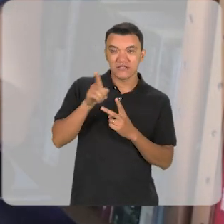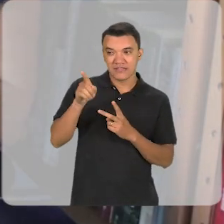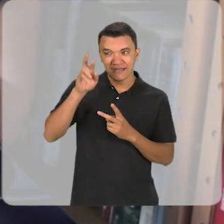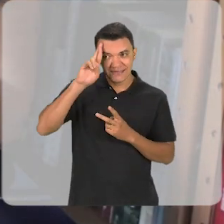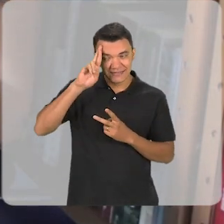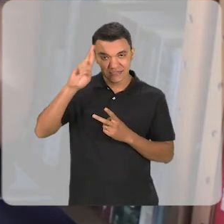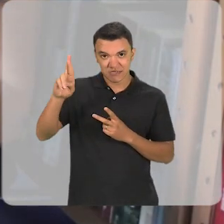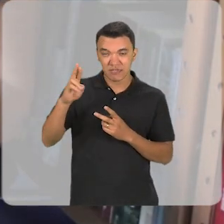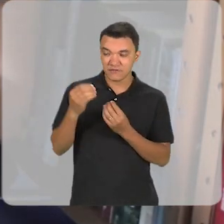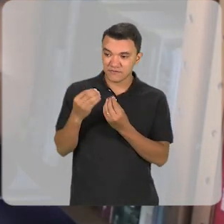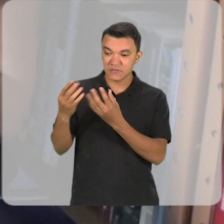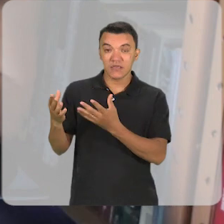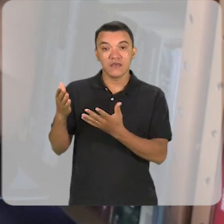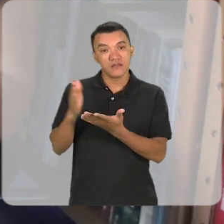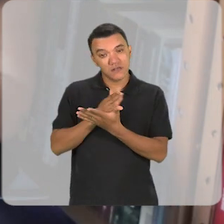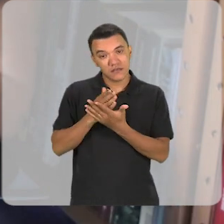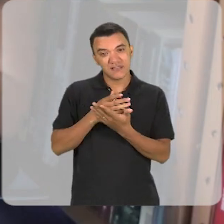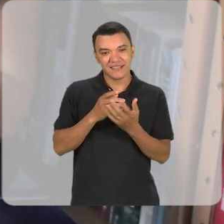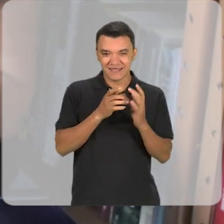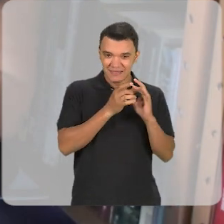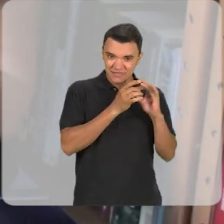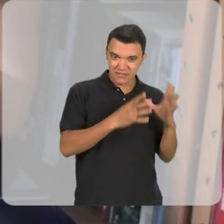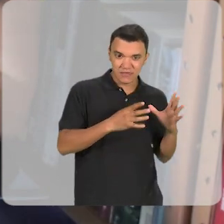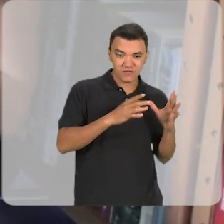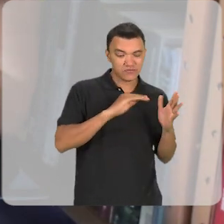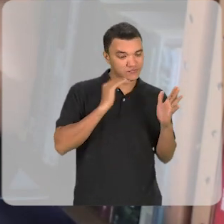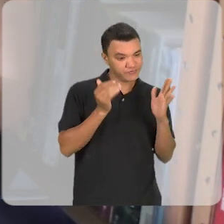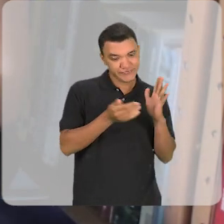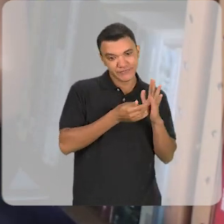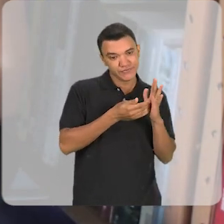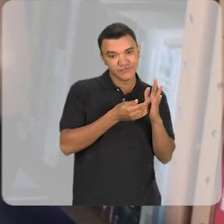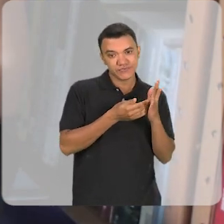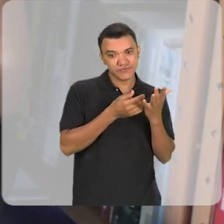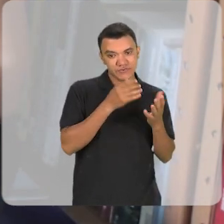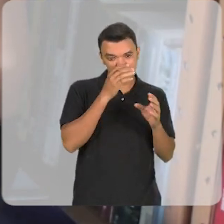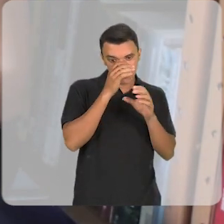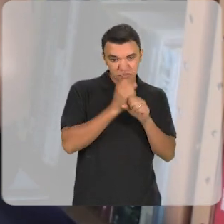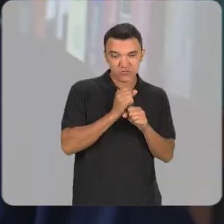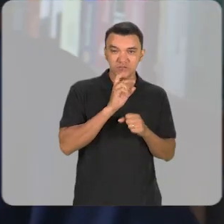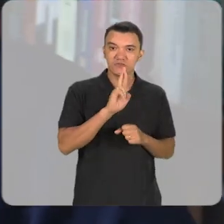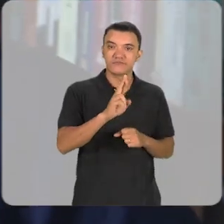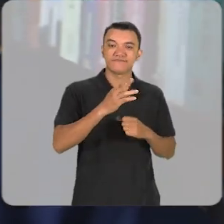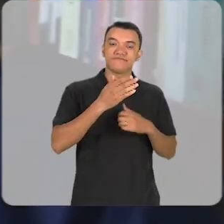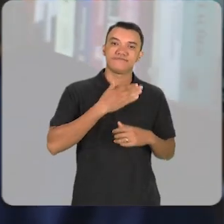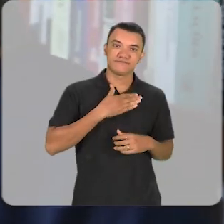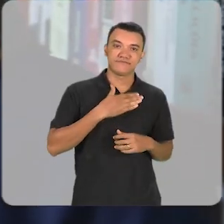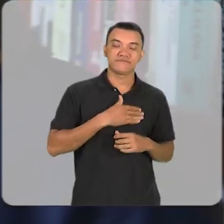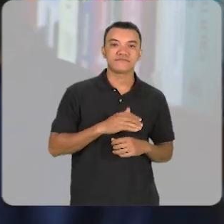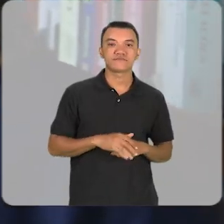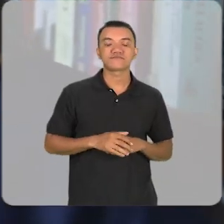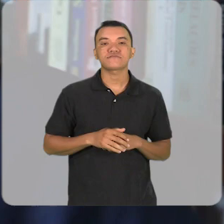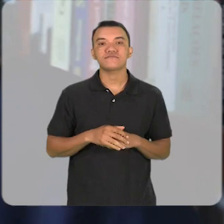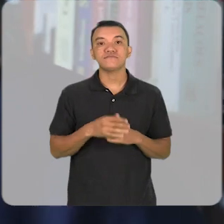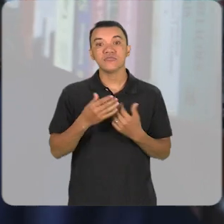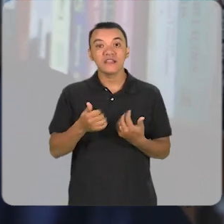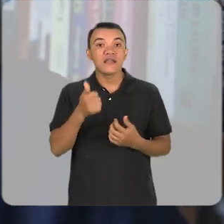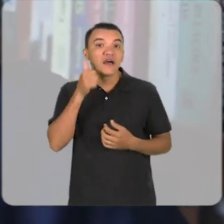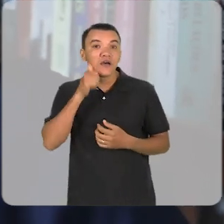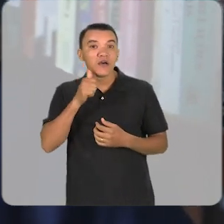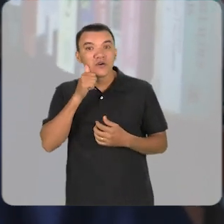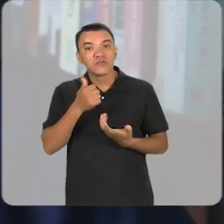e aquelas que eram livres ficavam com todo o produto, né, dessa venda. E com isso essas mulheres